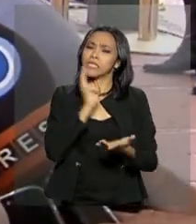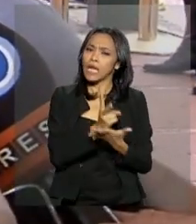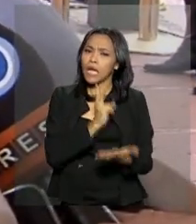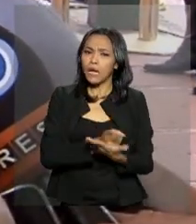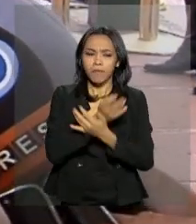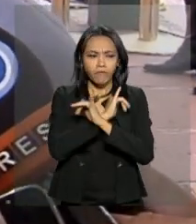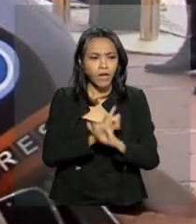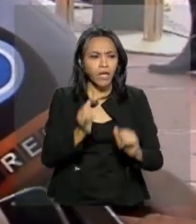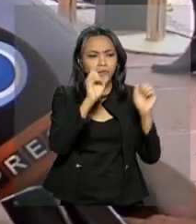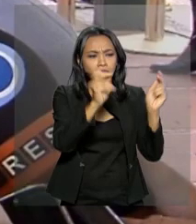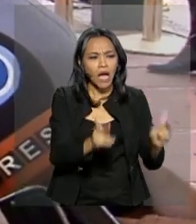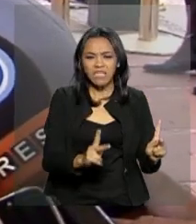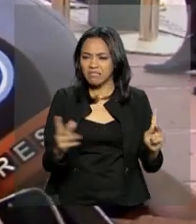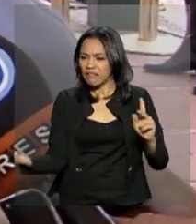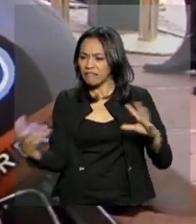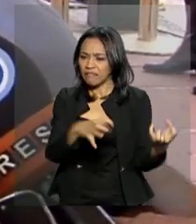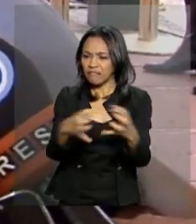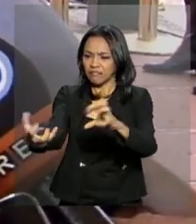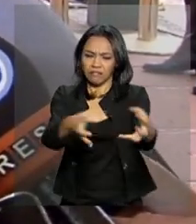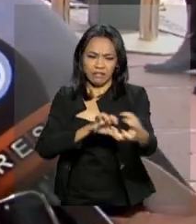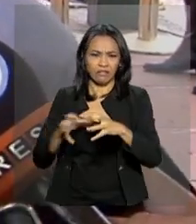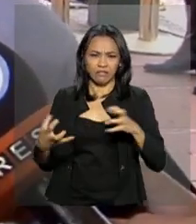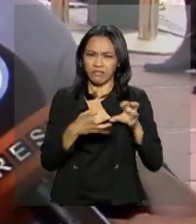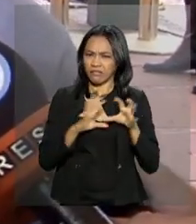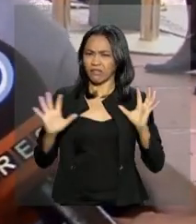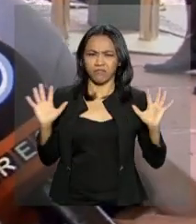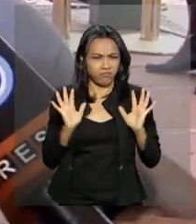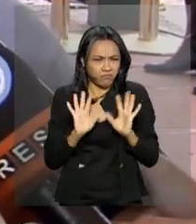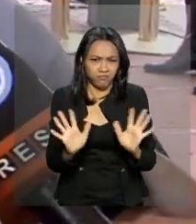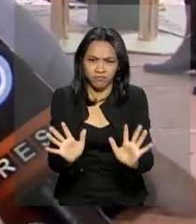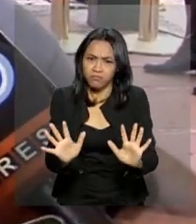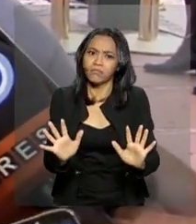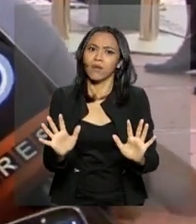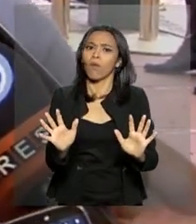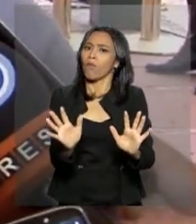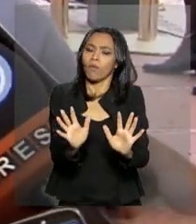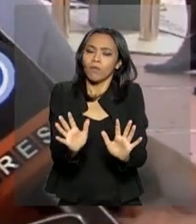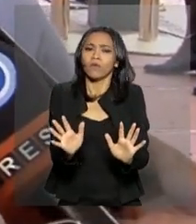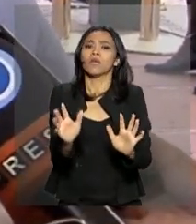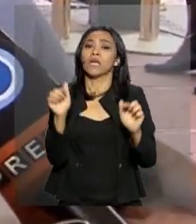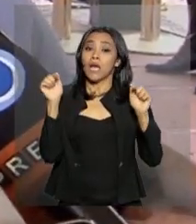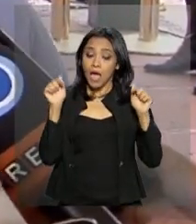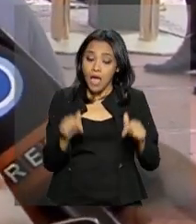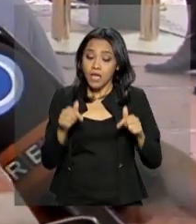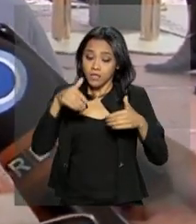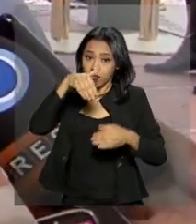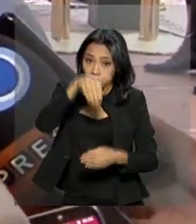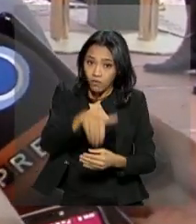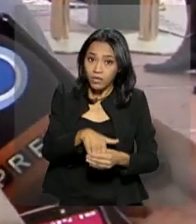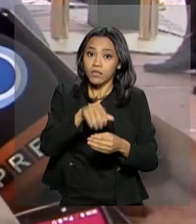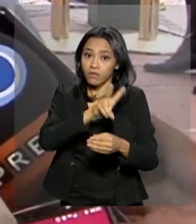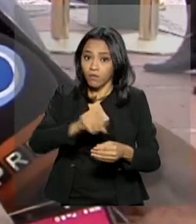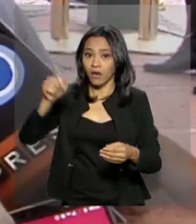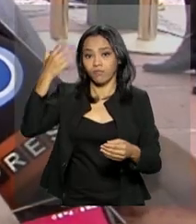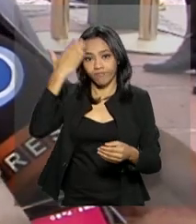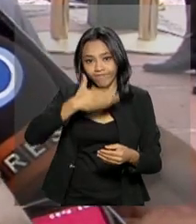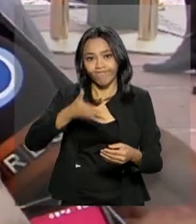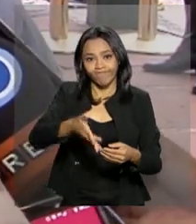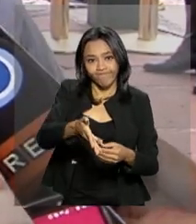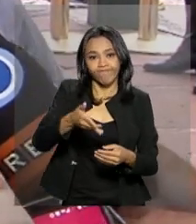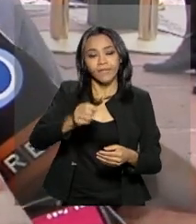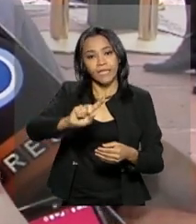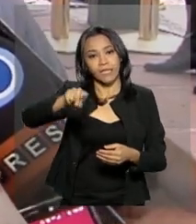da saúde brasileiro contra brasileiro brasileiro com brasileiro e estas eleições vão revelar exatamente isso logo depois